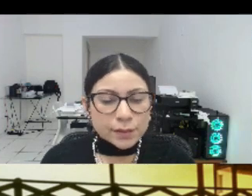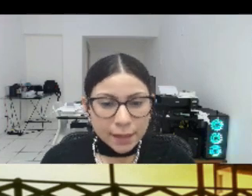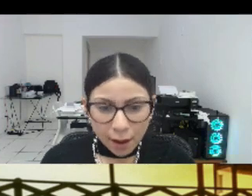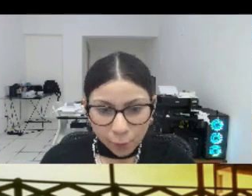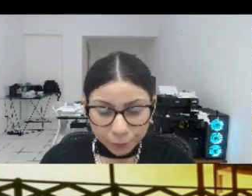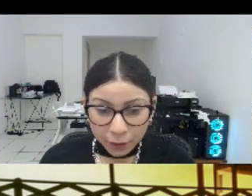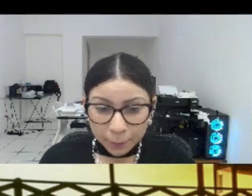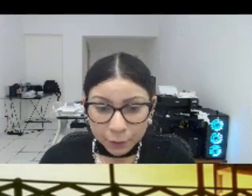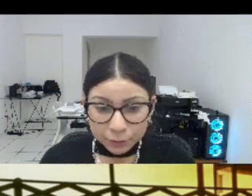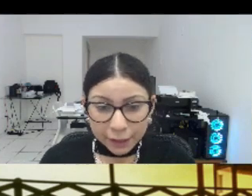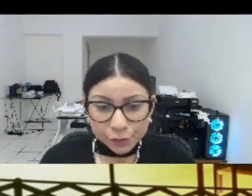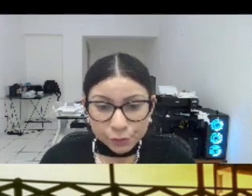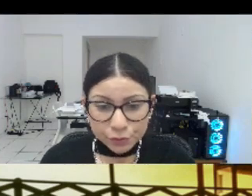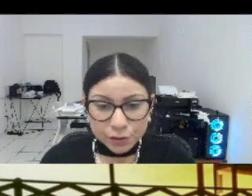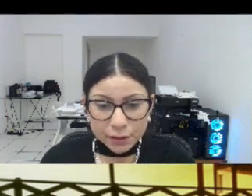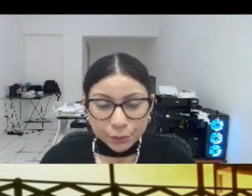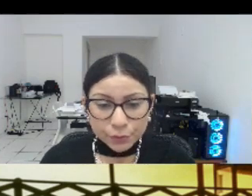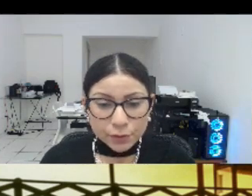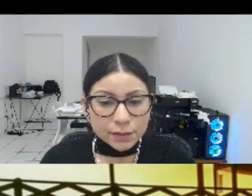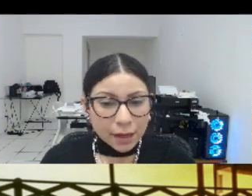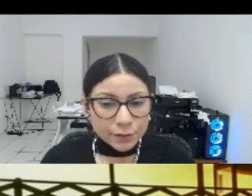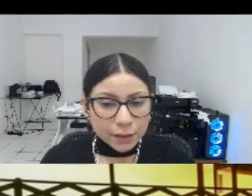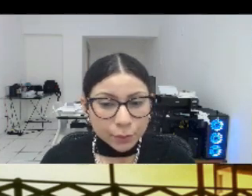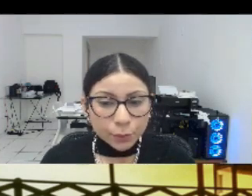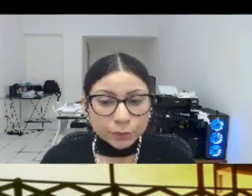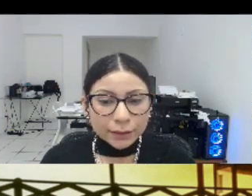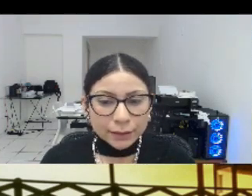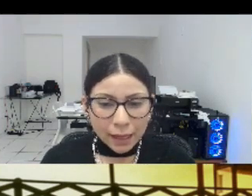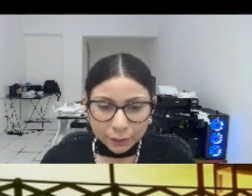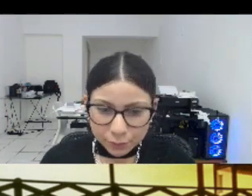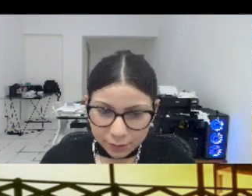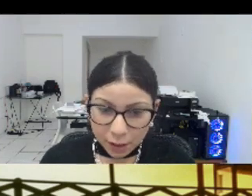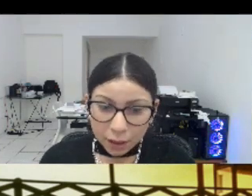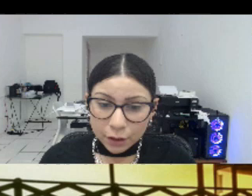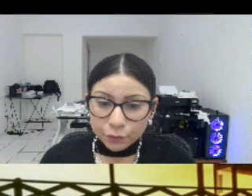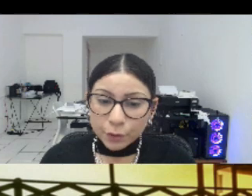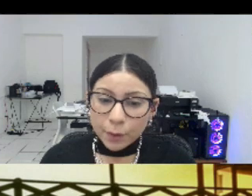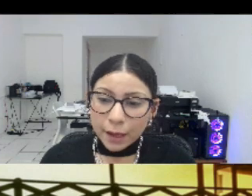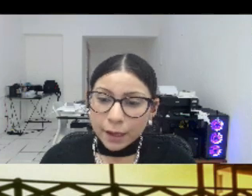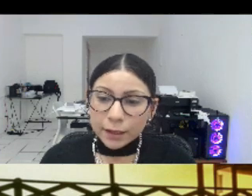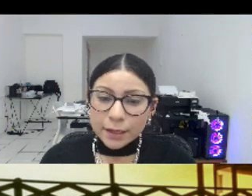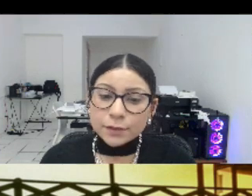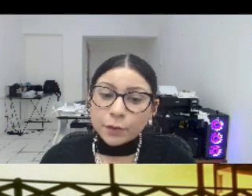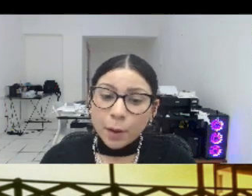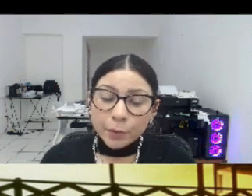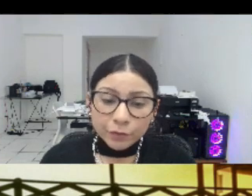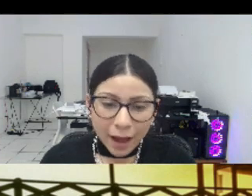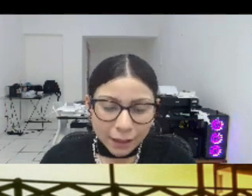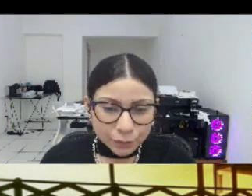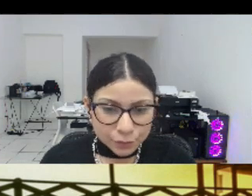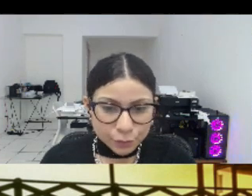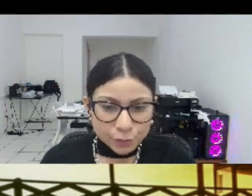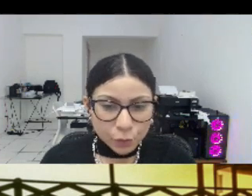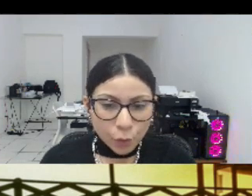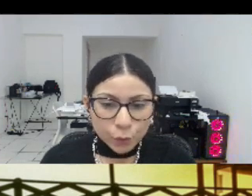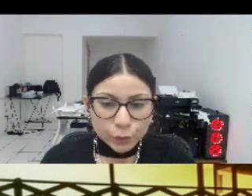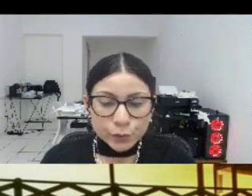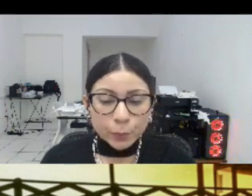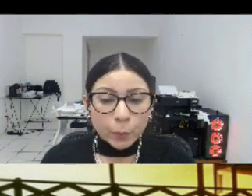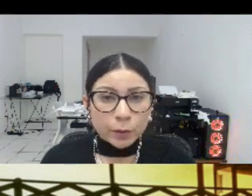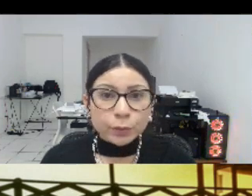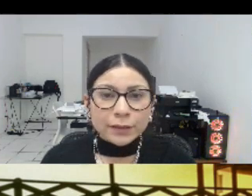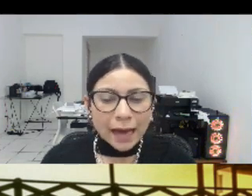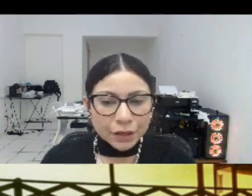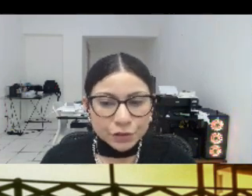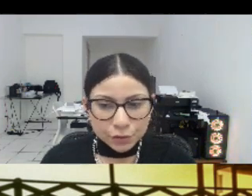seguro social. 1.000 técnicos de seguro social serão contratados e eles foram aprovados no último